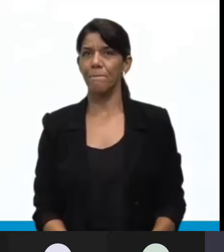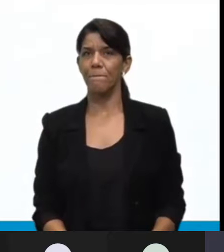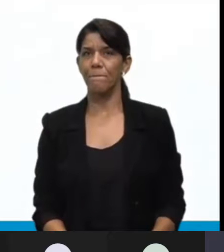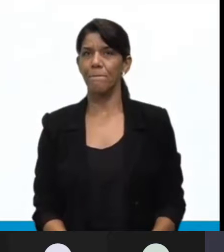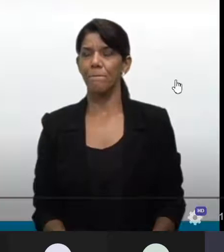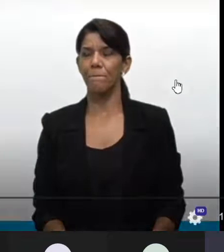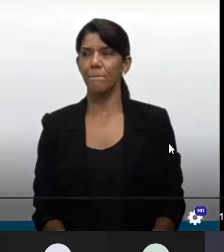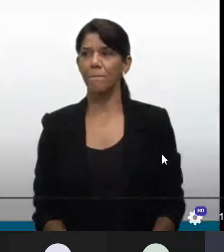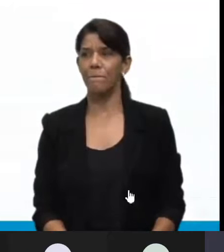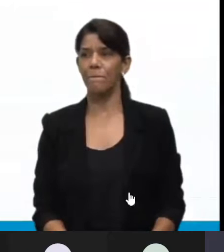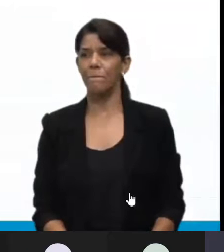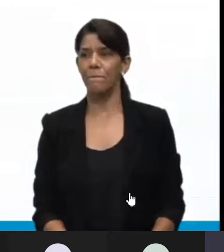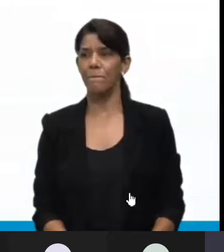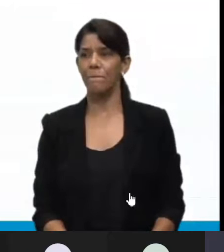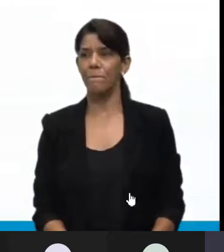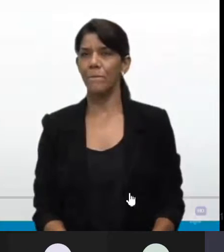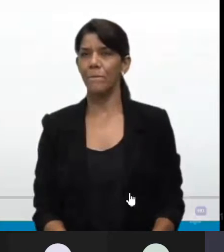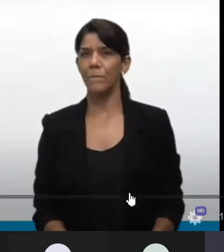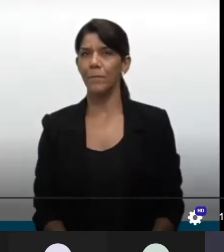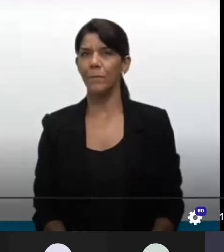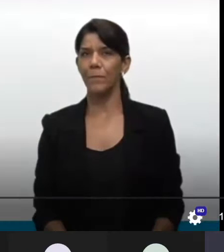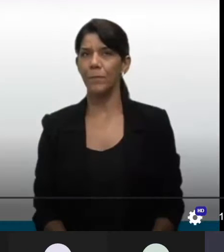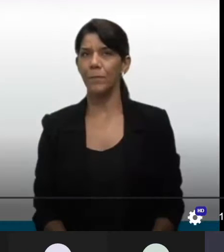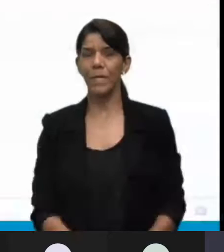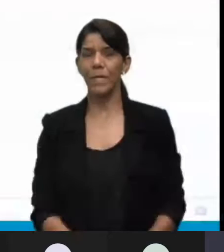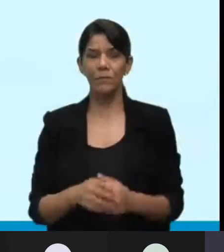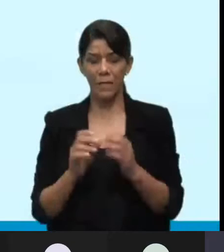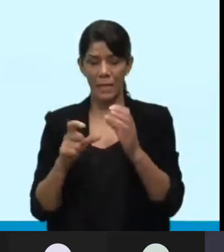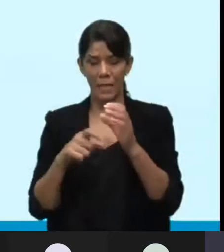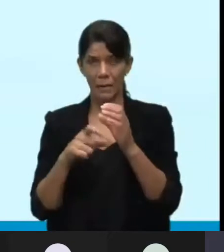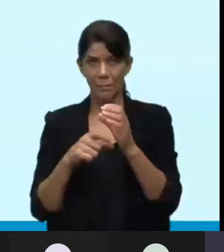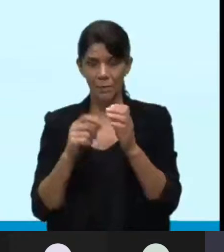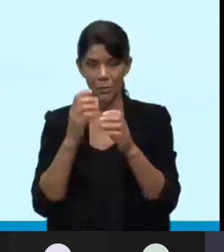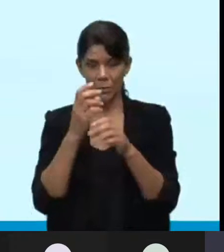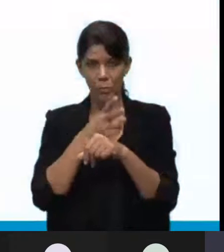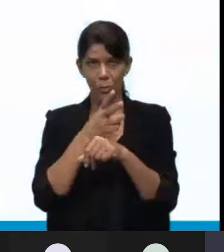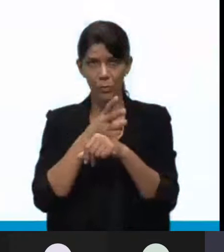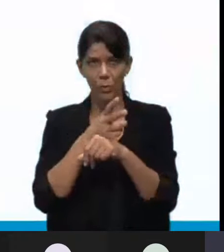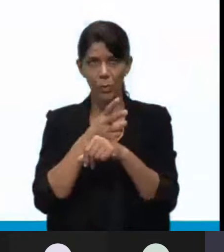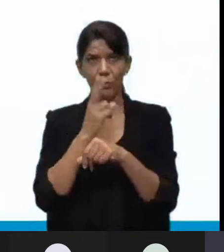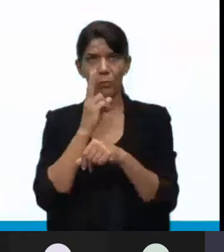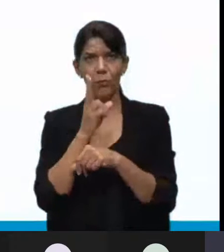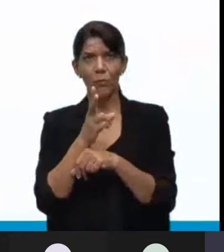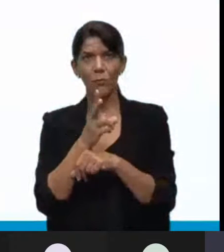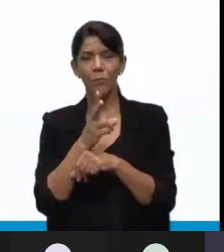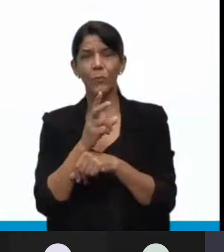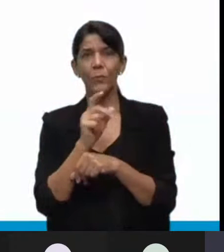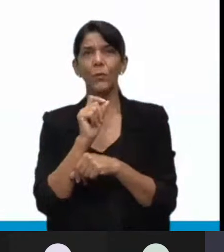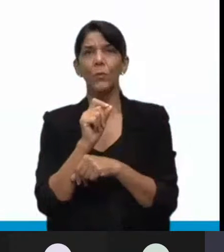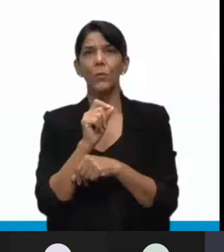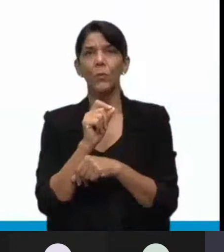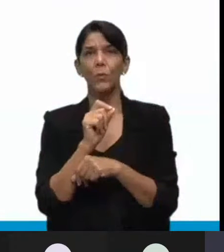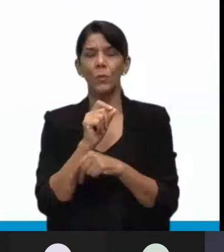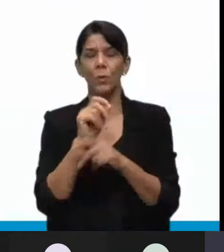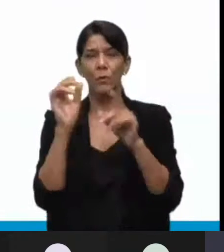no nosso microscópio. Então, colocando a lâmina no microscópio, nós vamos então para a